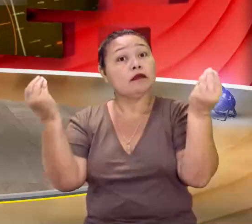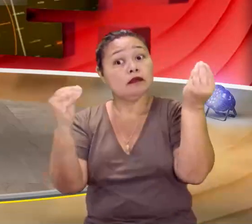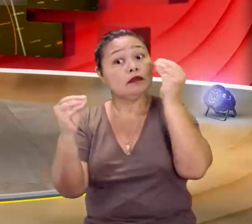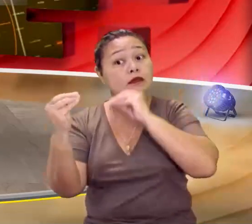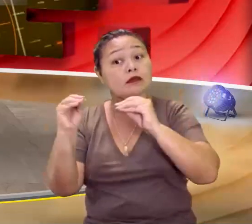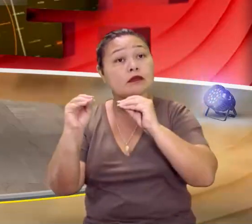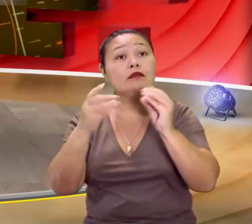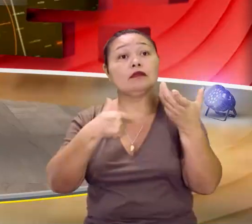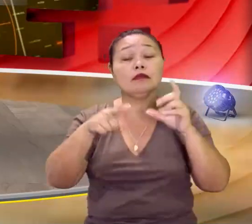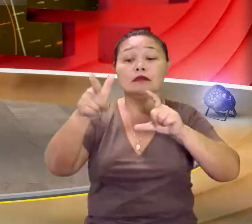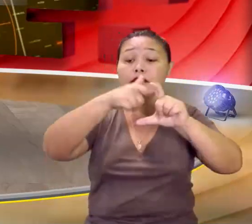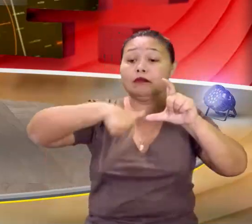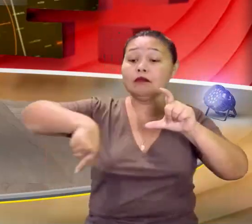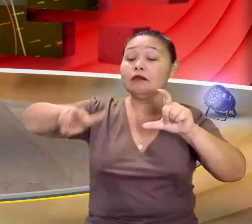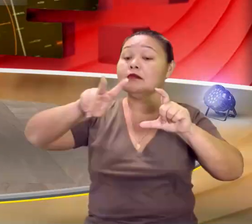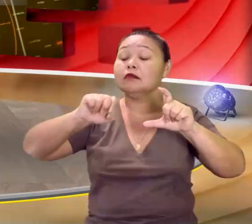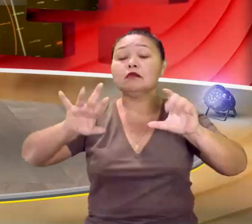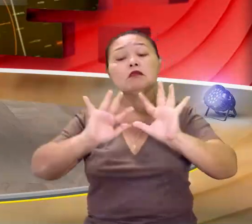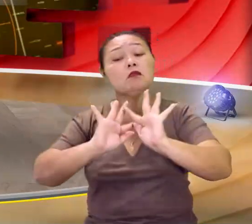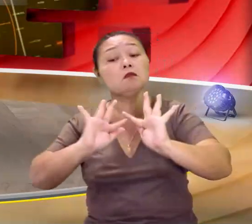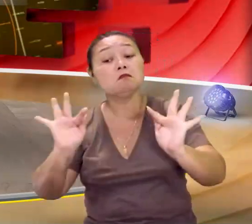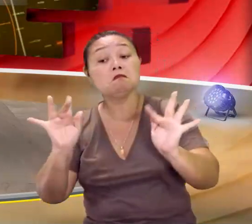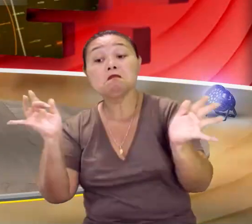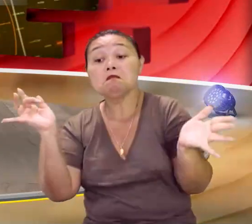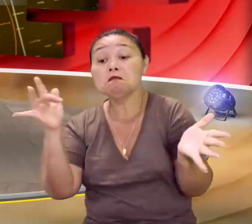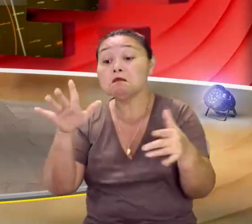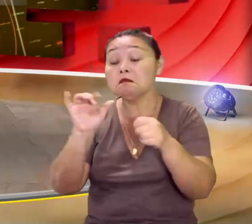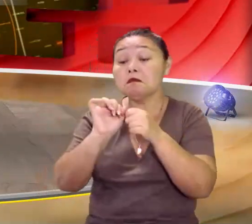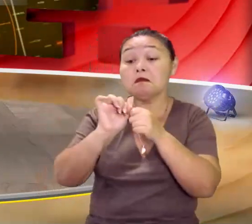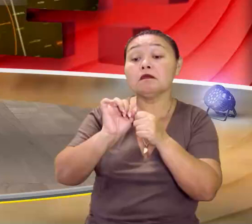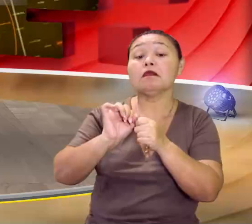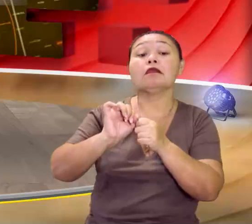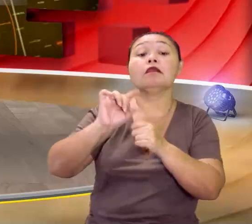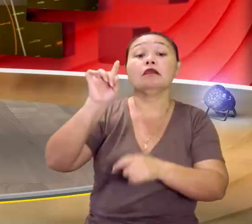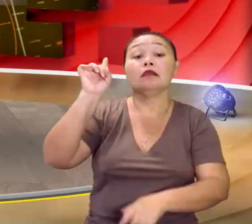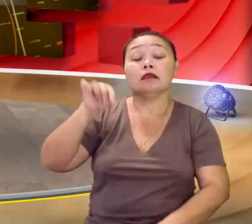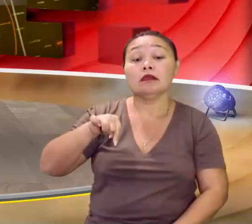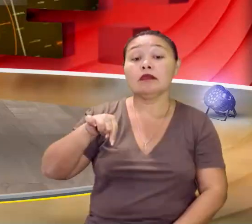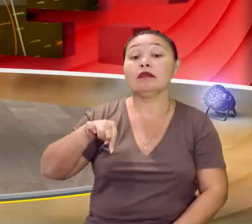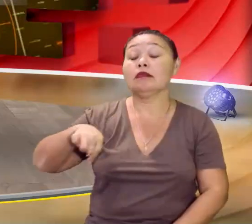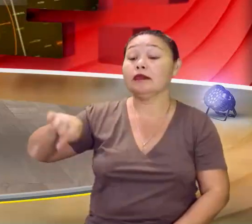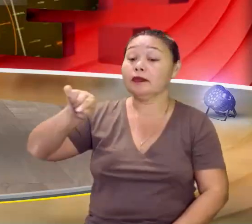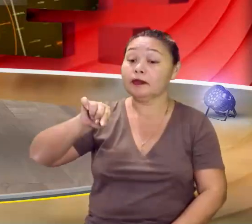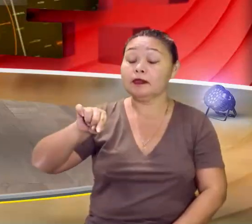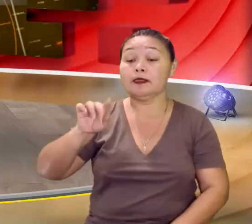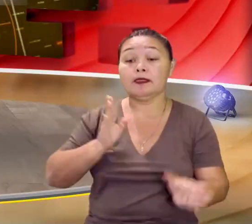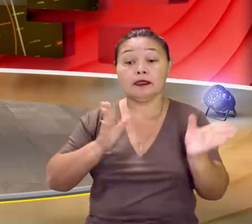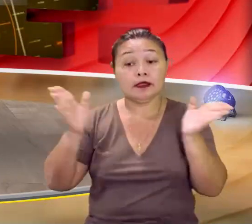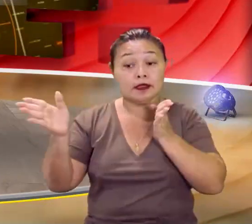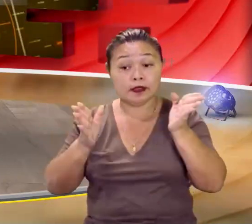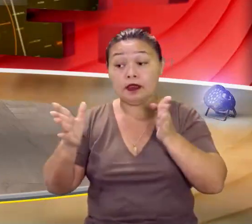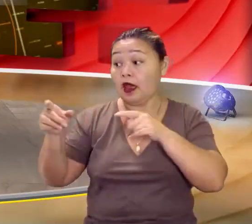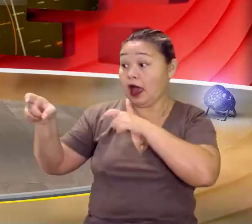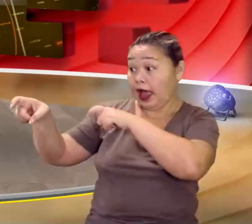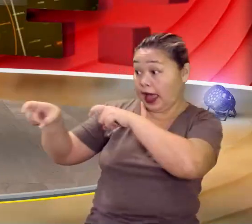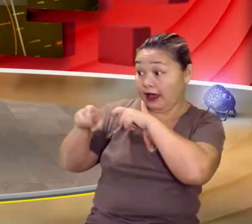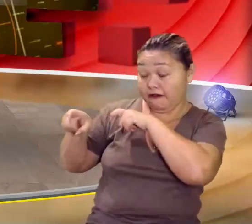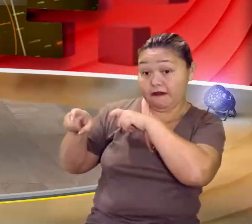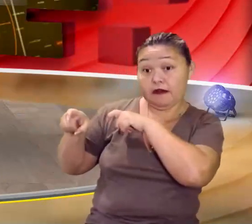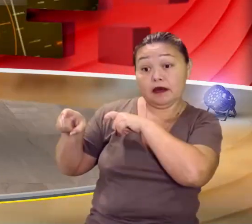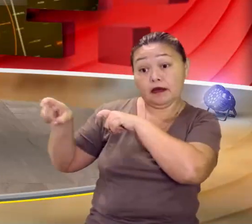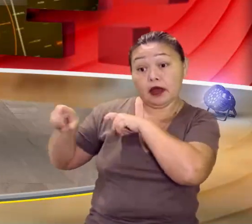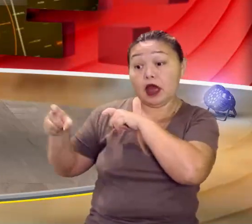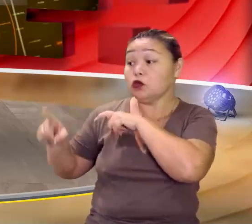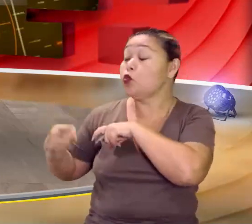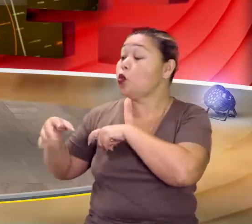preenchimento lá do nosso diagrama. Simples assim. Então, 470 são parte do café. Do café. Aí a gente viu